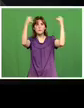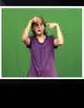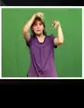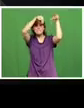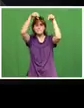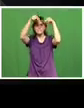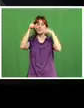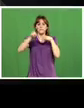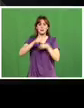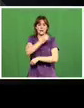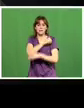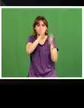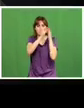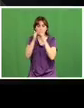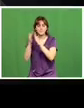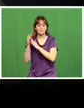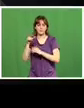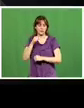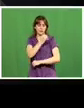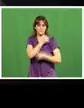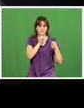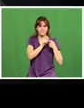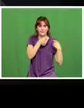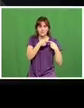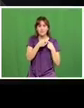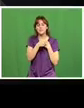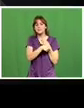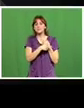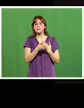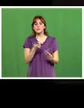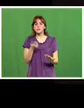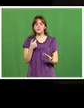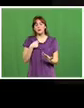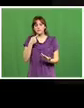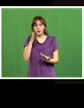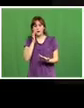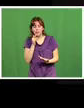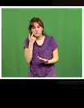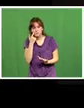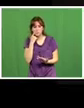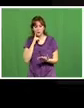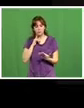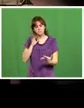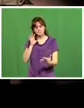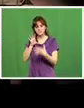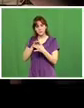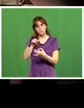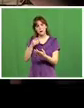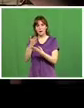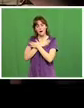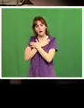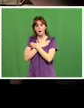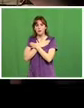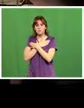vizinhança, o modo de vida num bairro. E, portanto, é um bocadinho perceber como é que, através das alianças e da